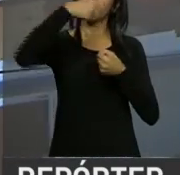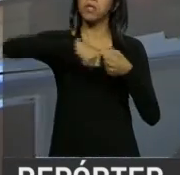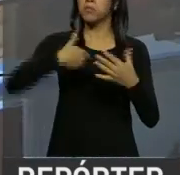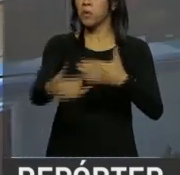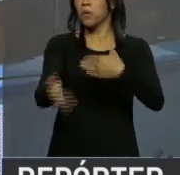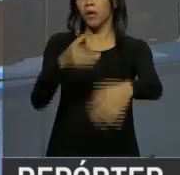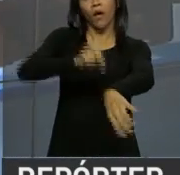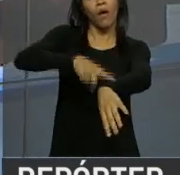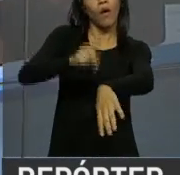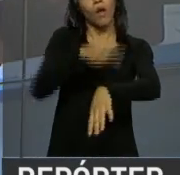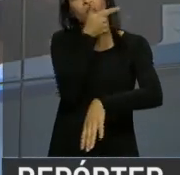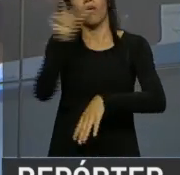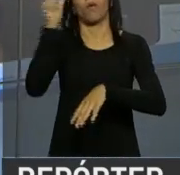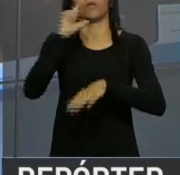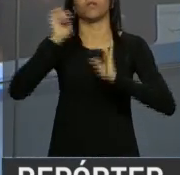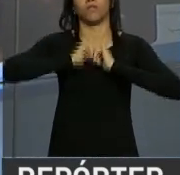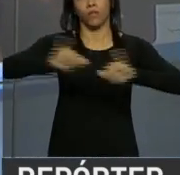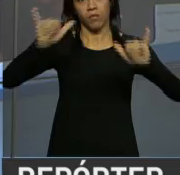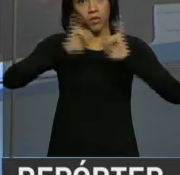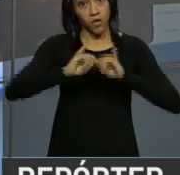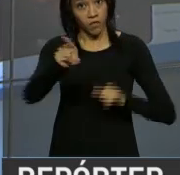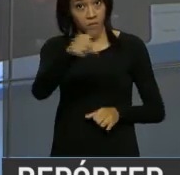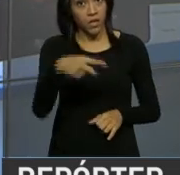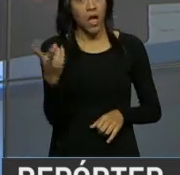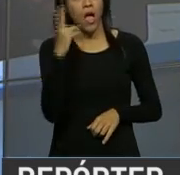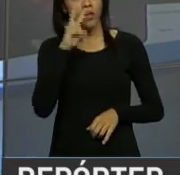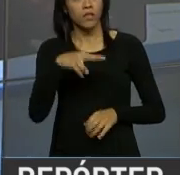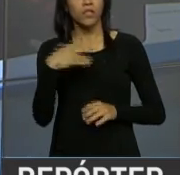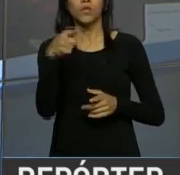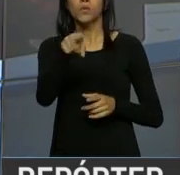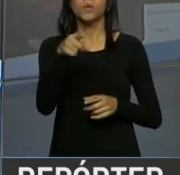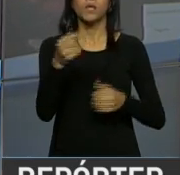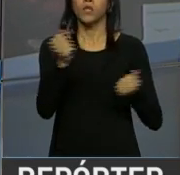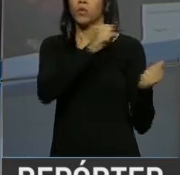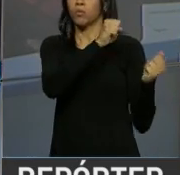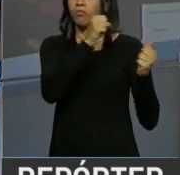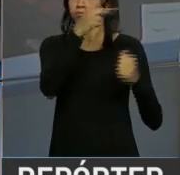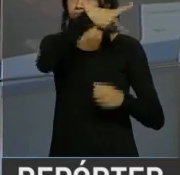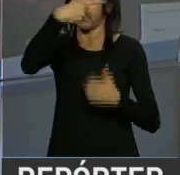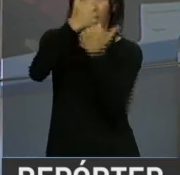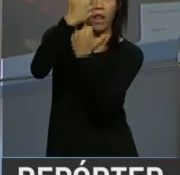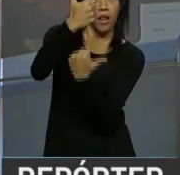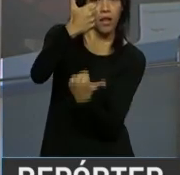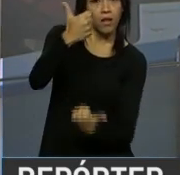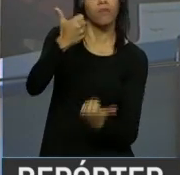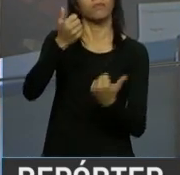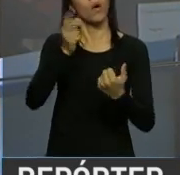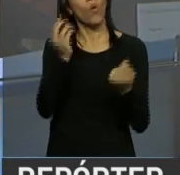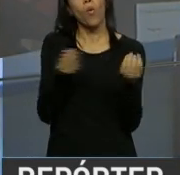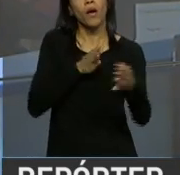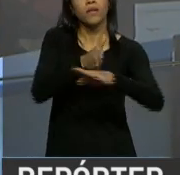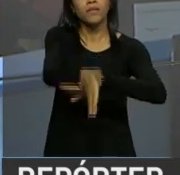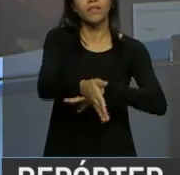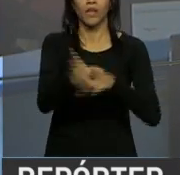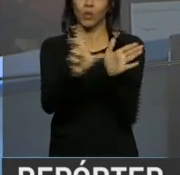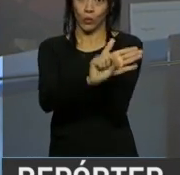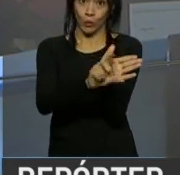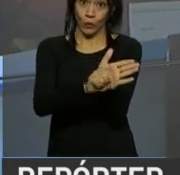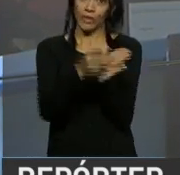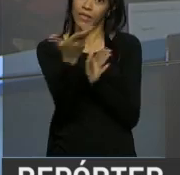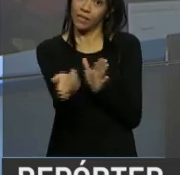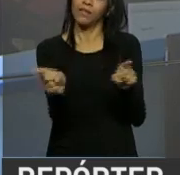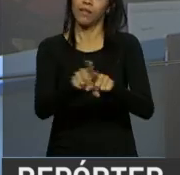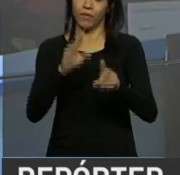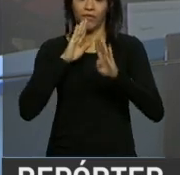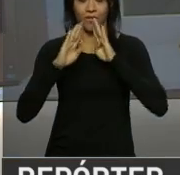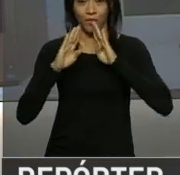qualquer momento com outras informações. Acompanhe as novidades do Executivo Federal, também em nossas redes sociais, no Twitter e no